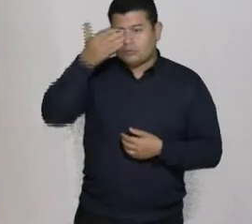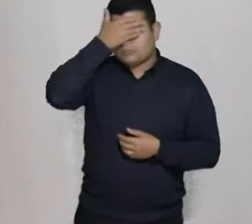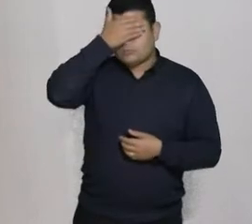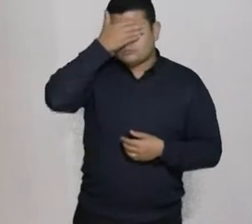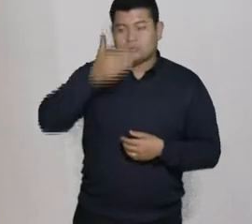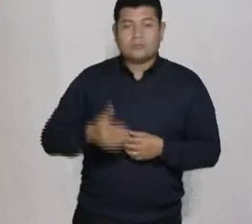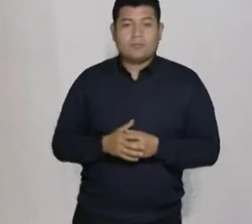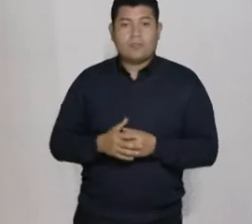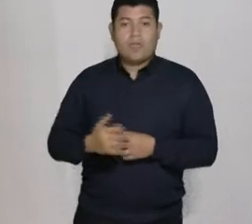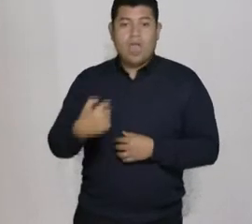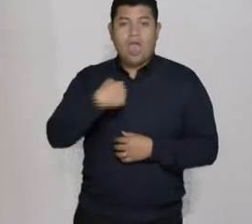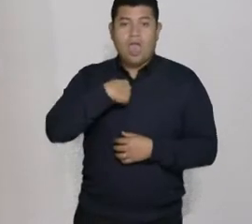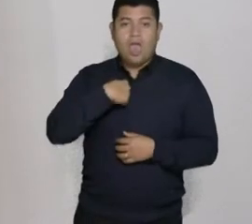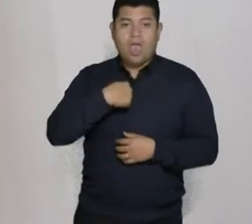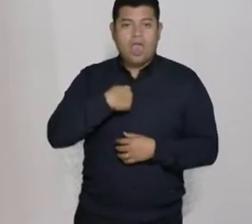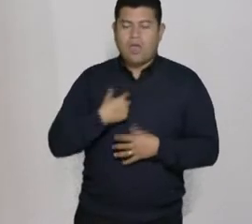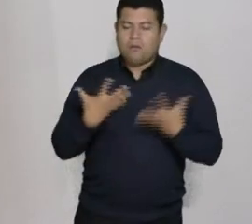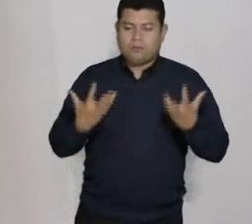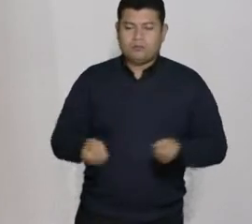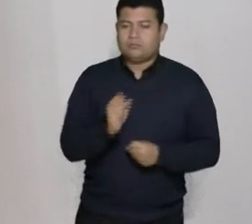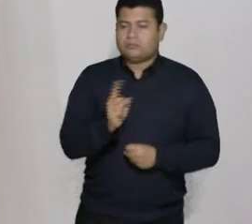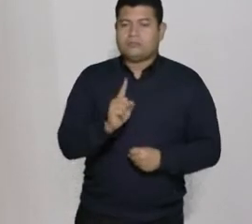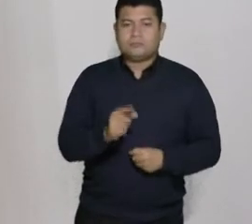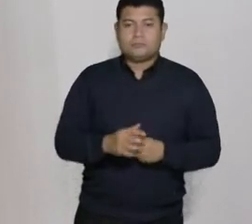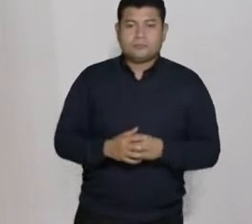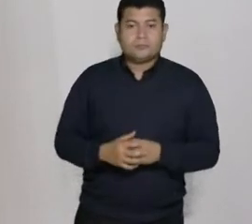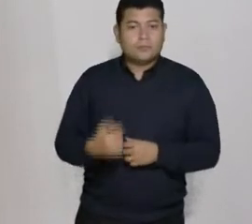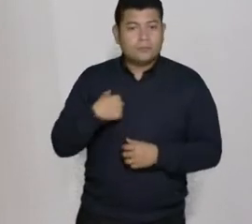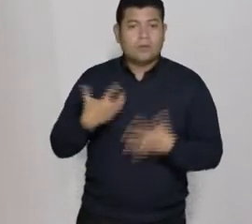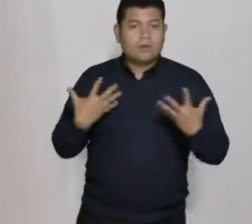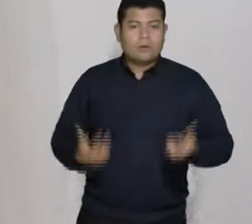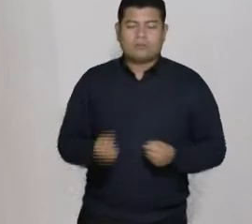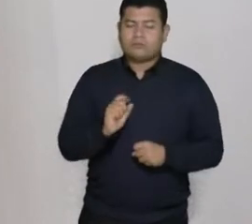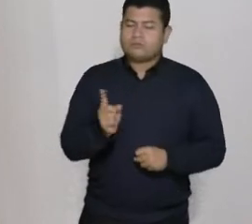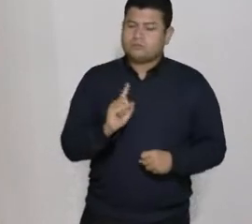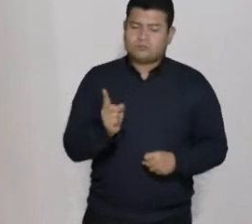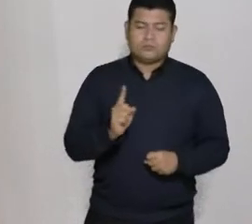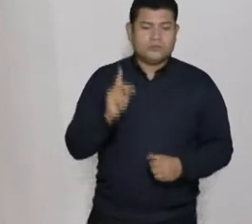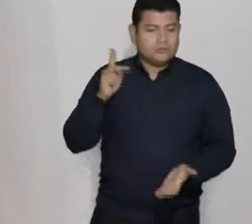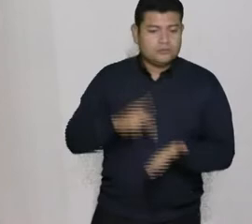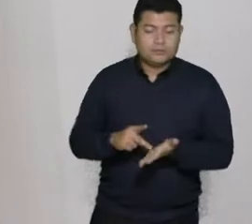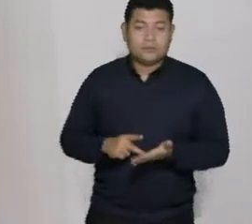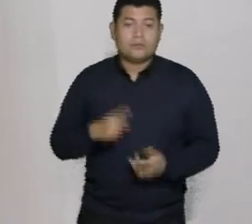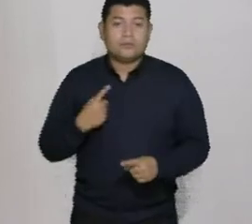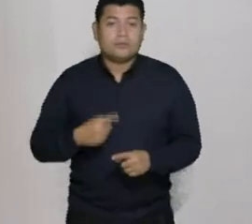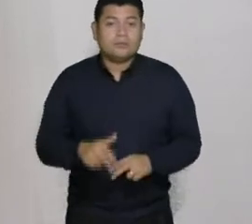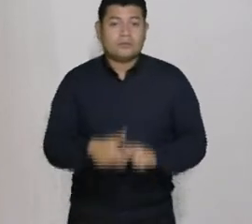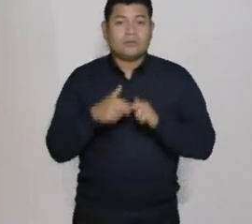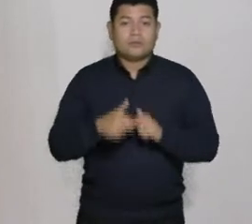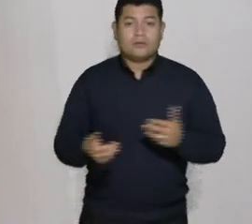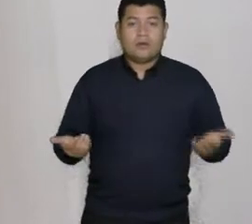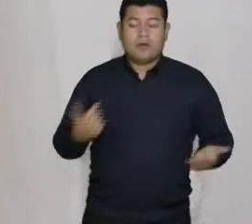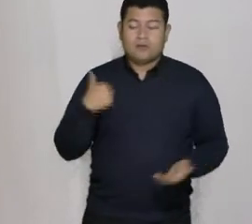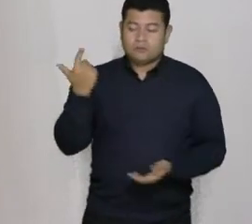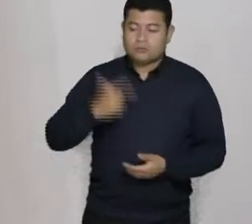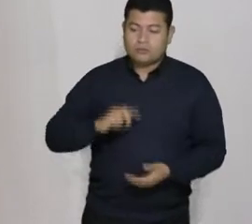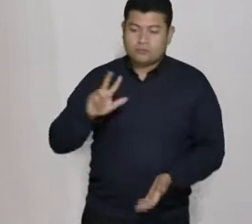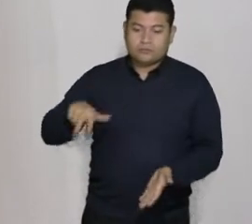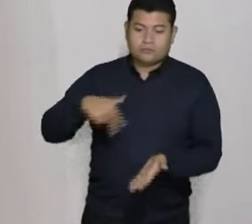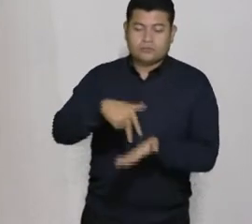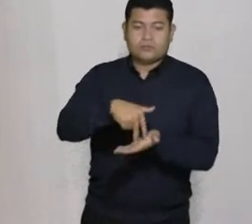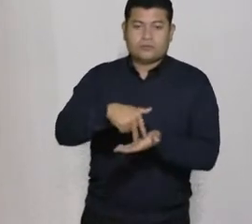enxergar eu não admito eu não aceito por isso estou aqui novamente